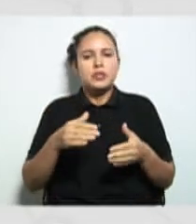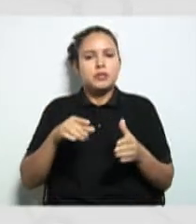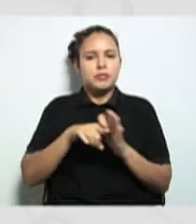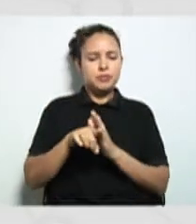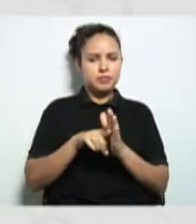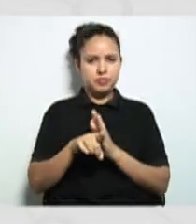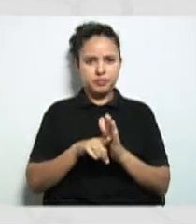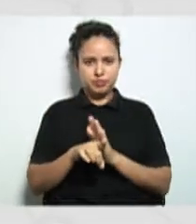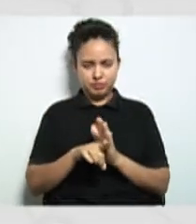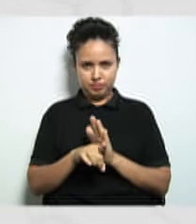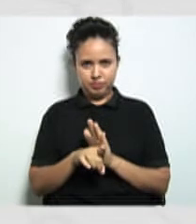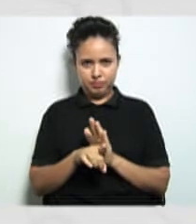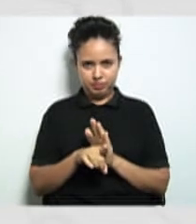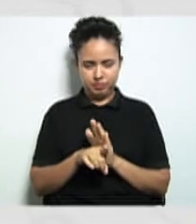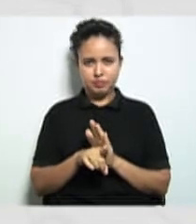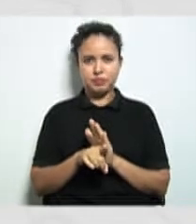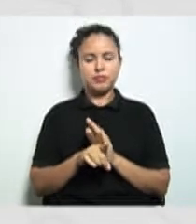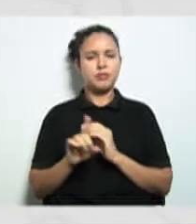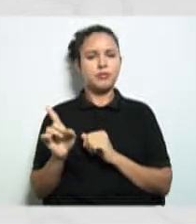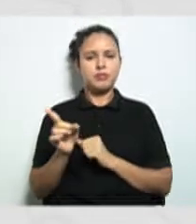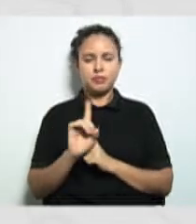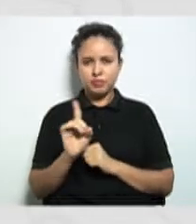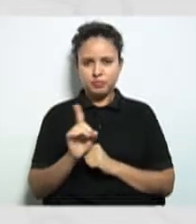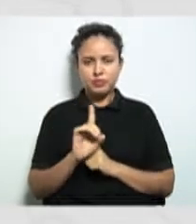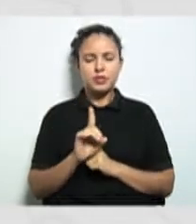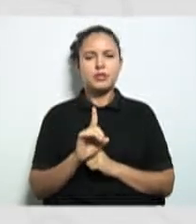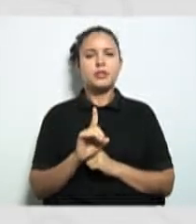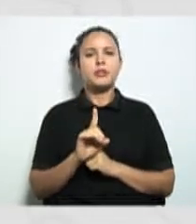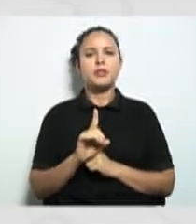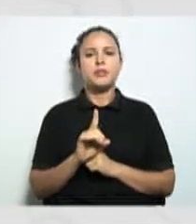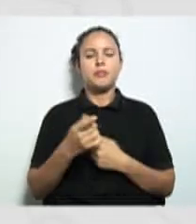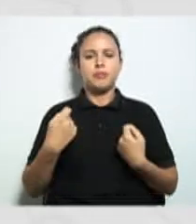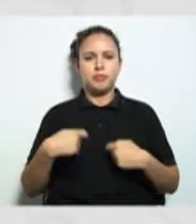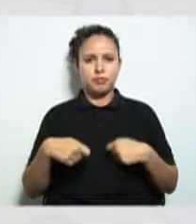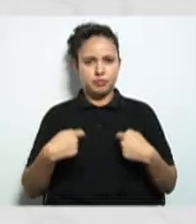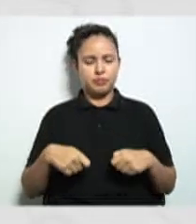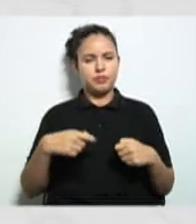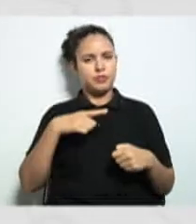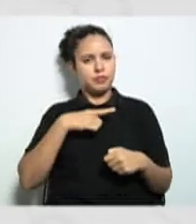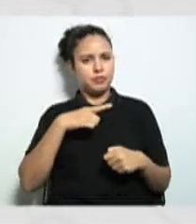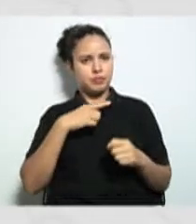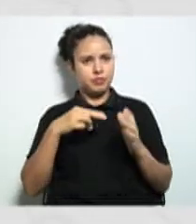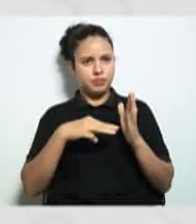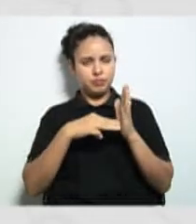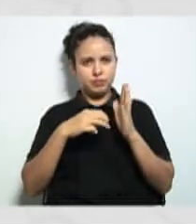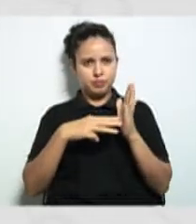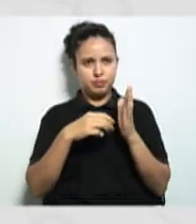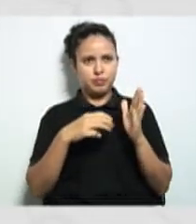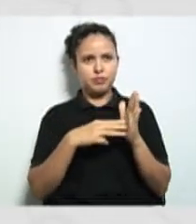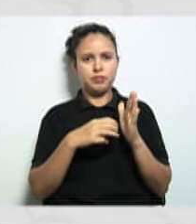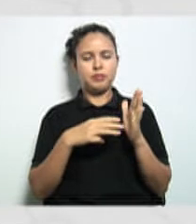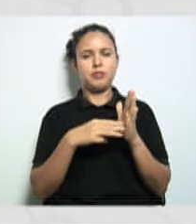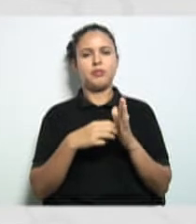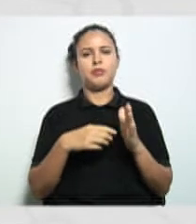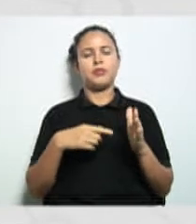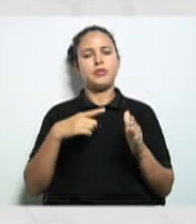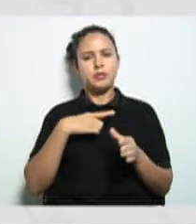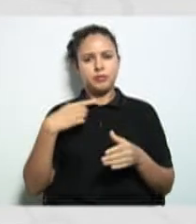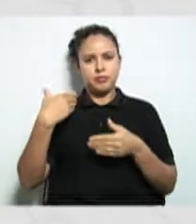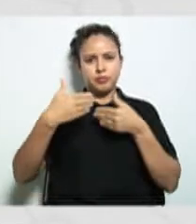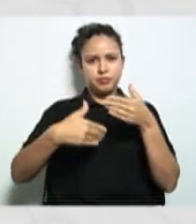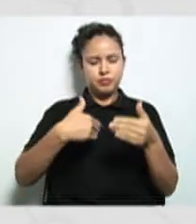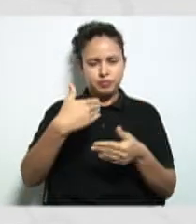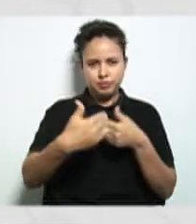ato, né? Não é necessariamente qualquer procedimento. Ela tem um método, ela tem um processo a